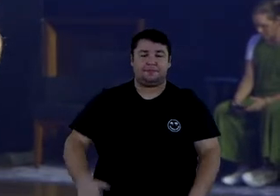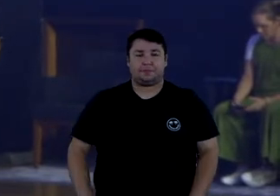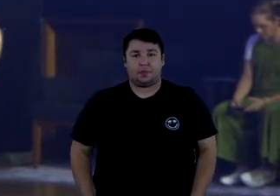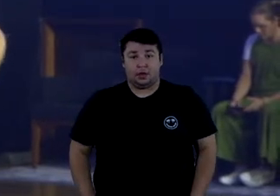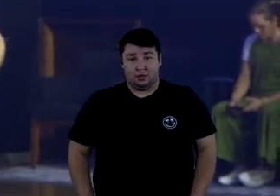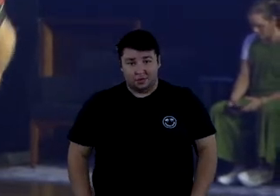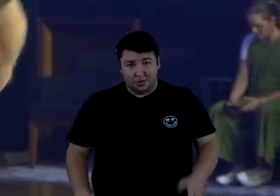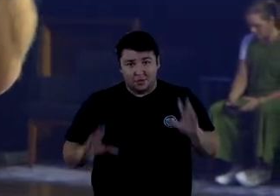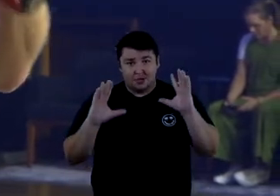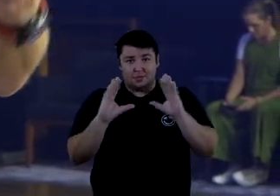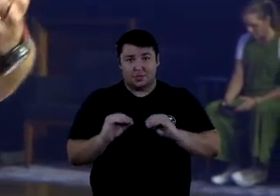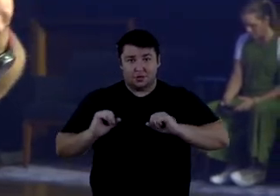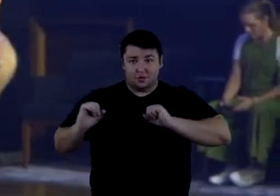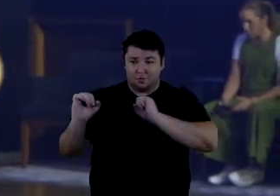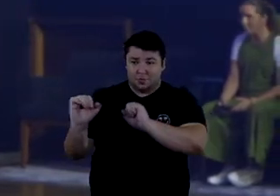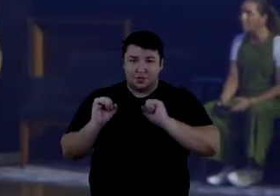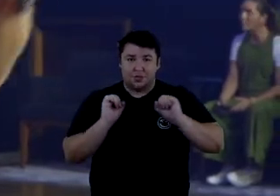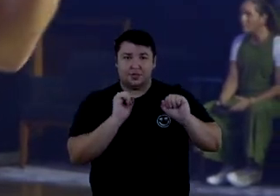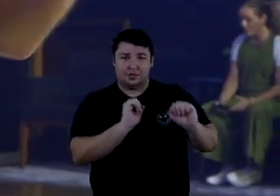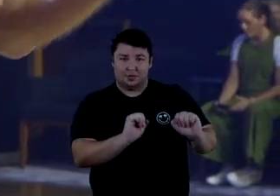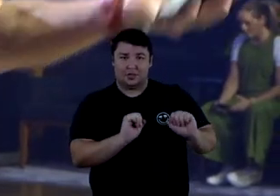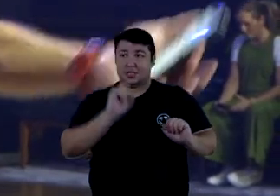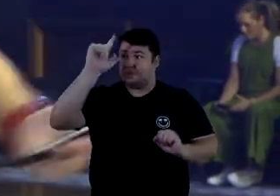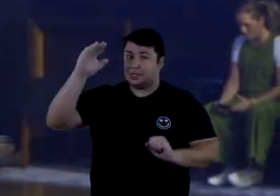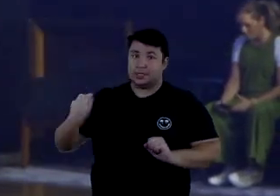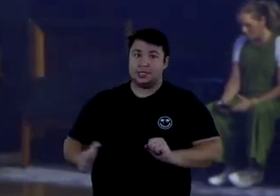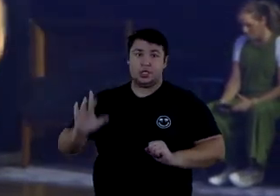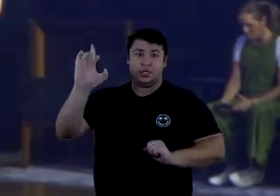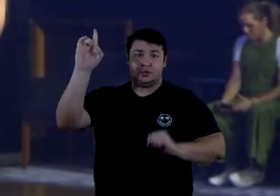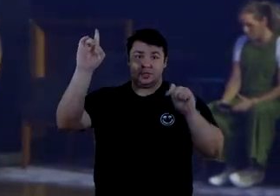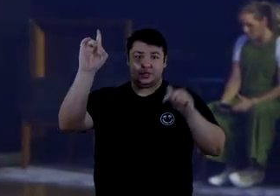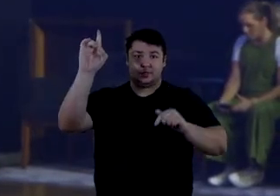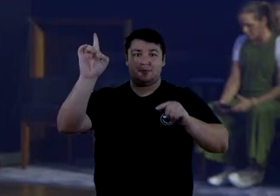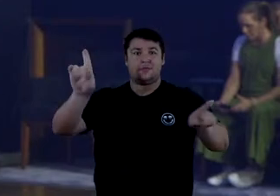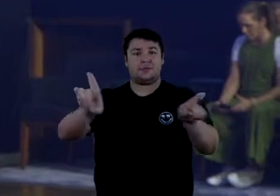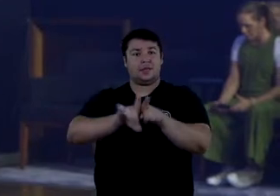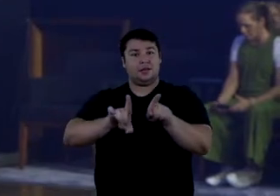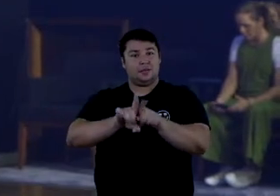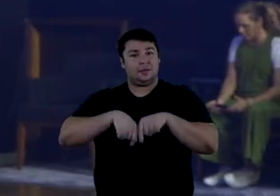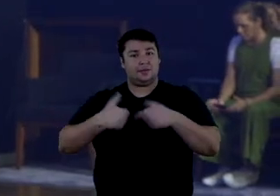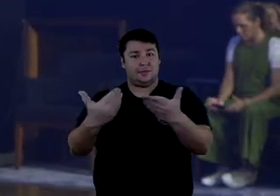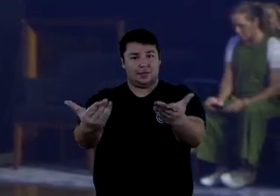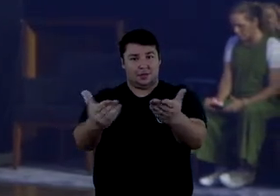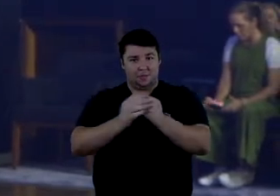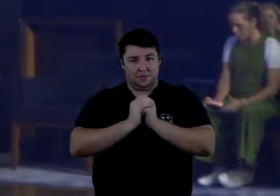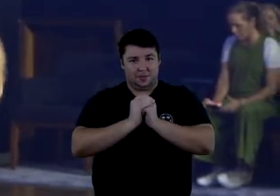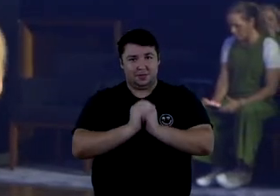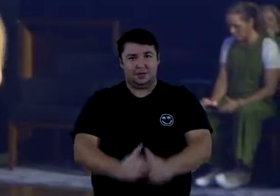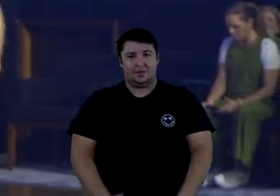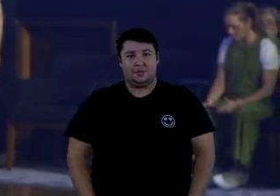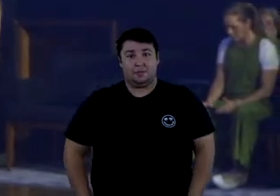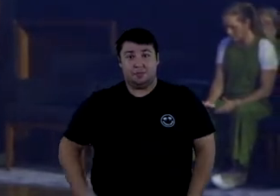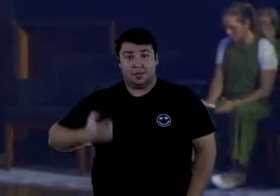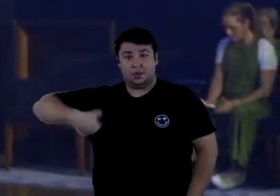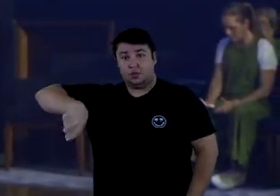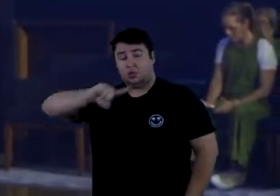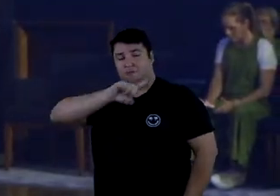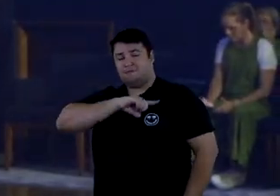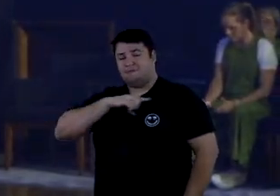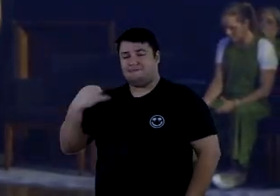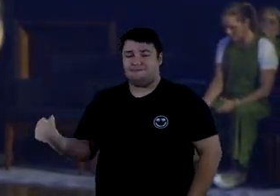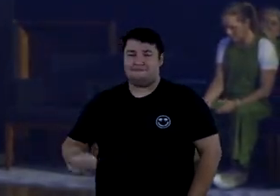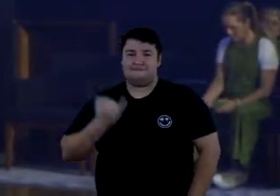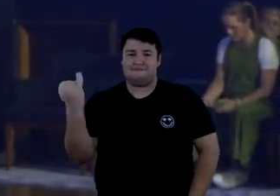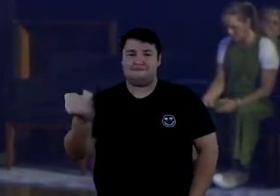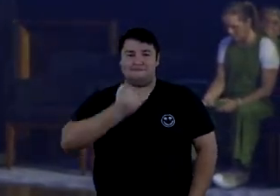uma noite muito poderosa, que a mesma presença de Deus que está aqui esteja aí onde você está também. Para nós é um